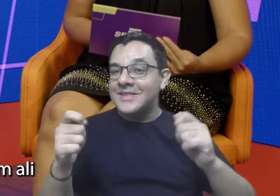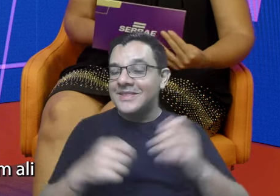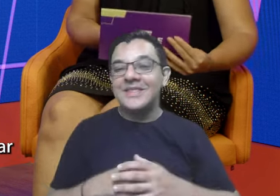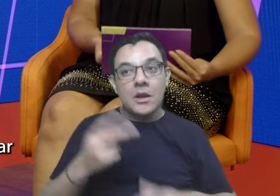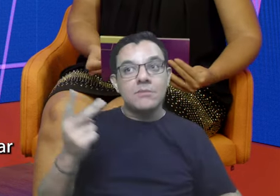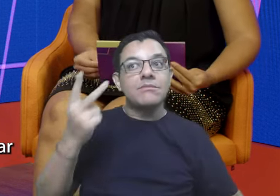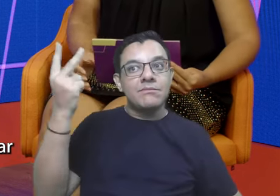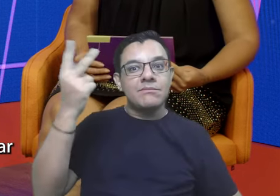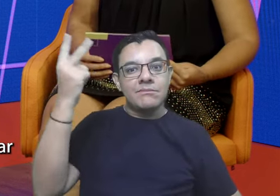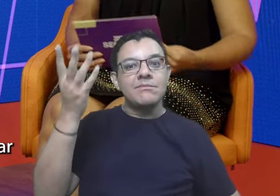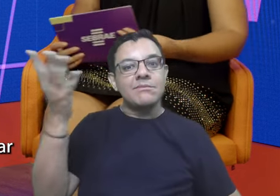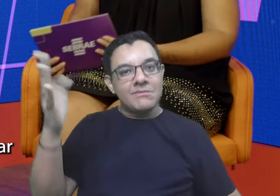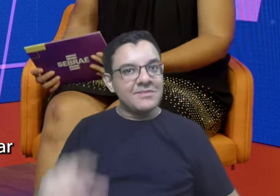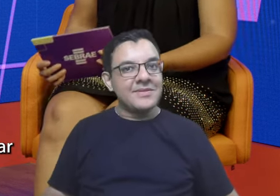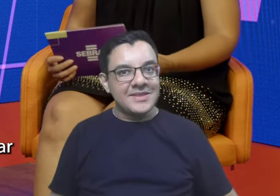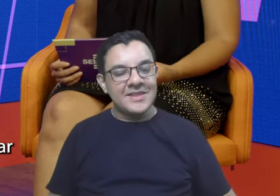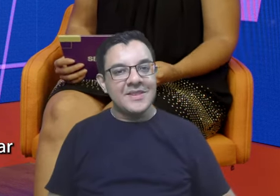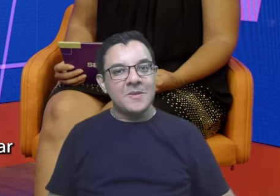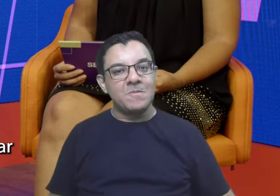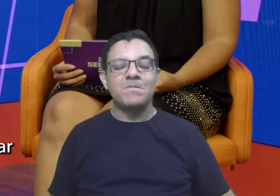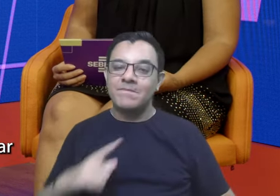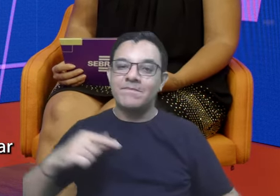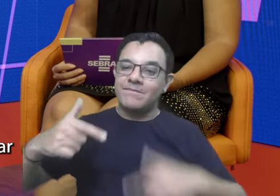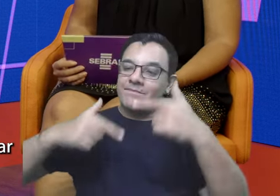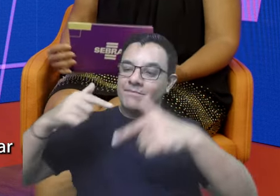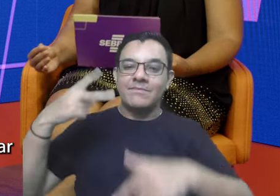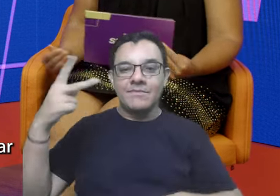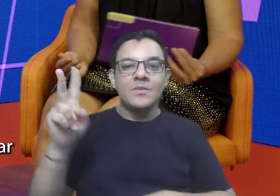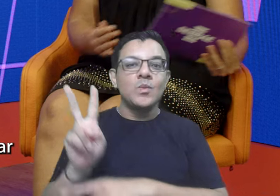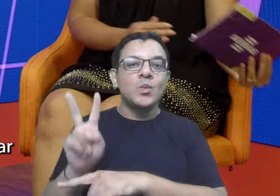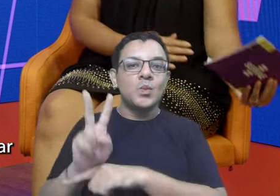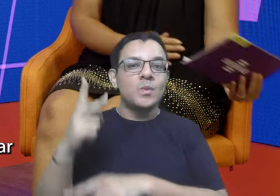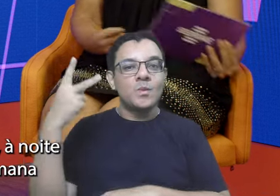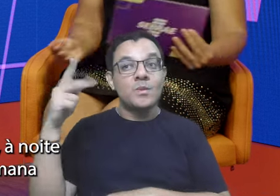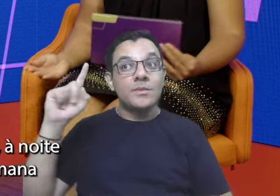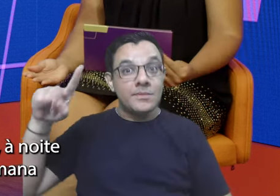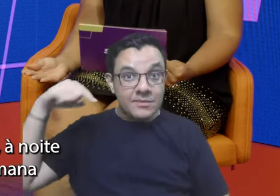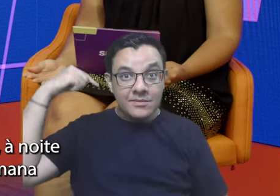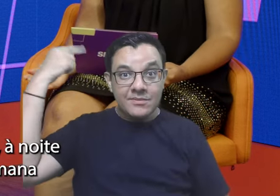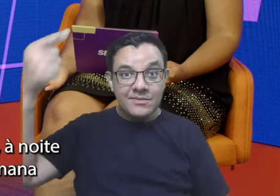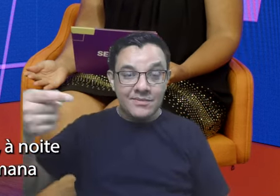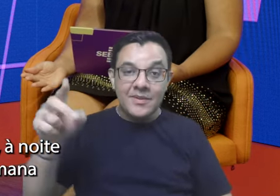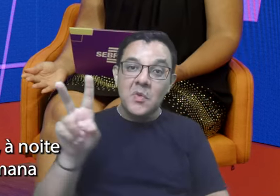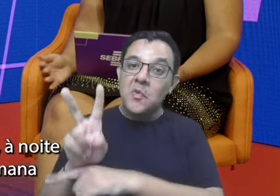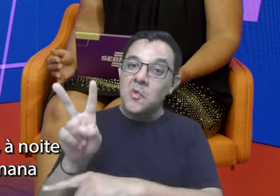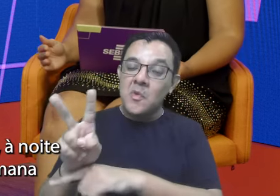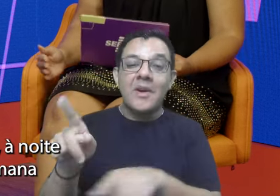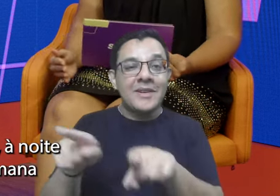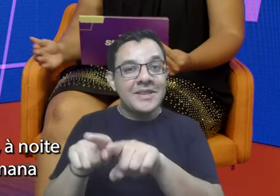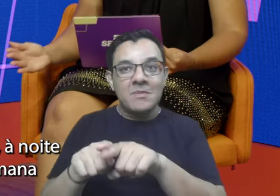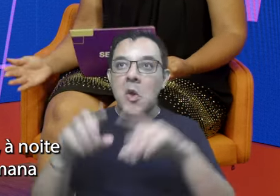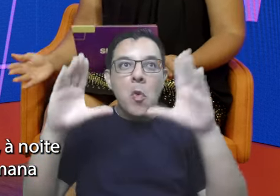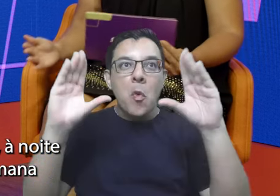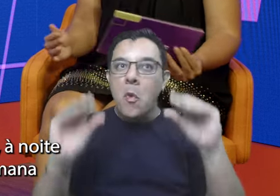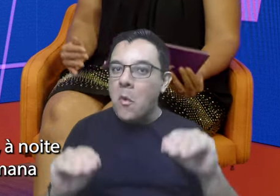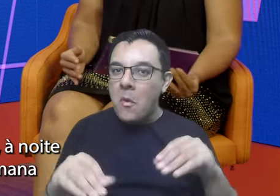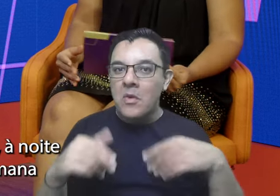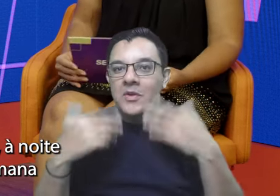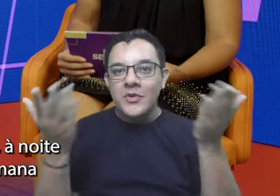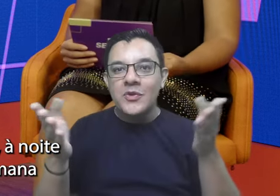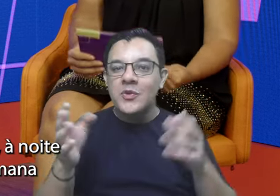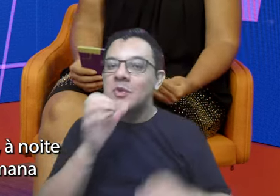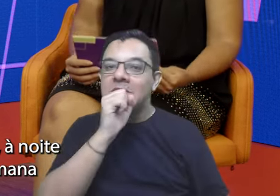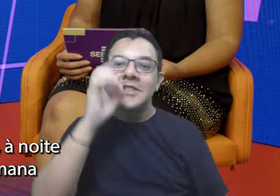ali um valor para poder auxiliar no no trabalho do cuidado depois do do Cuidado que fica ali à noite ou